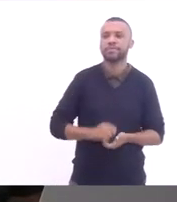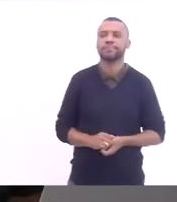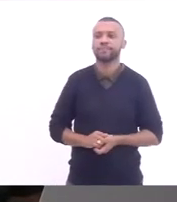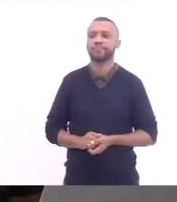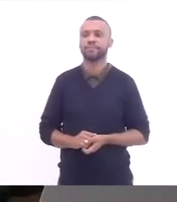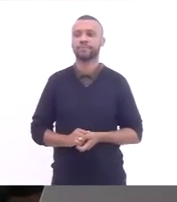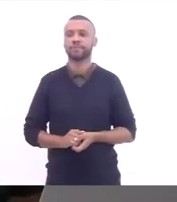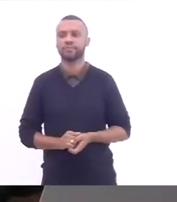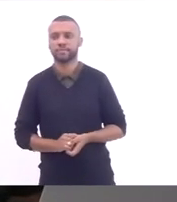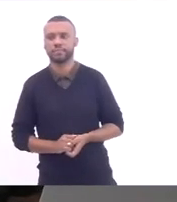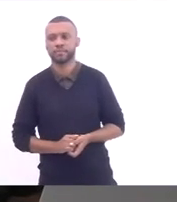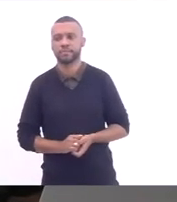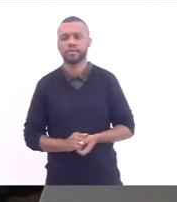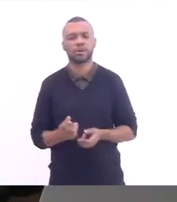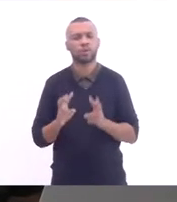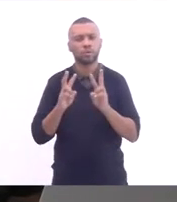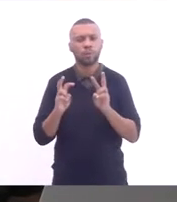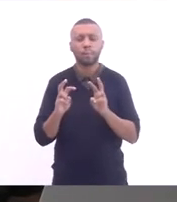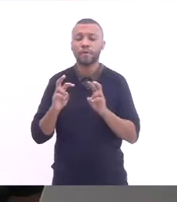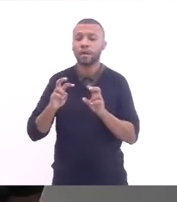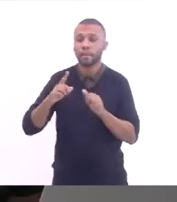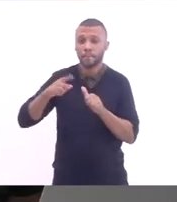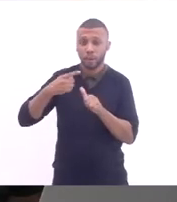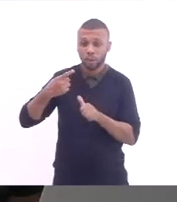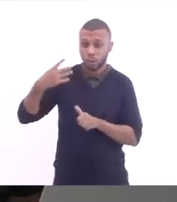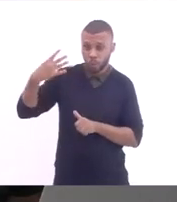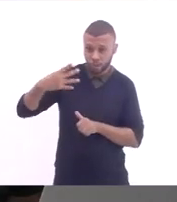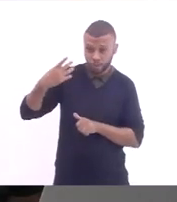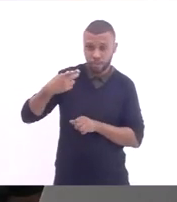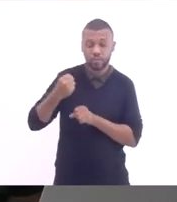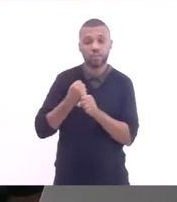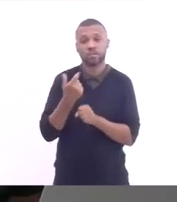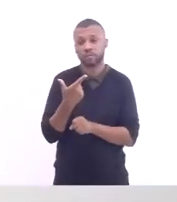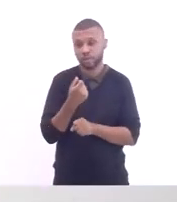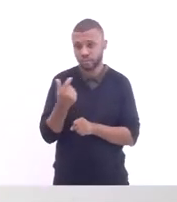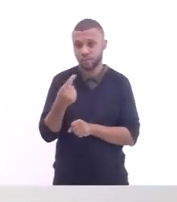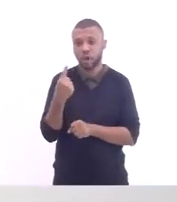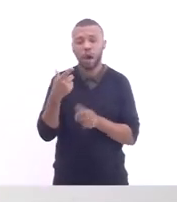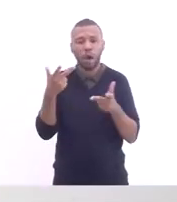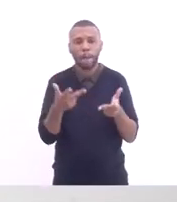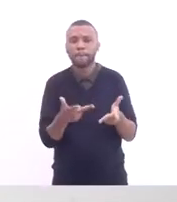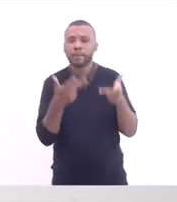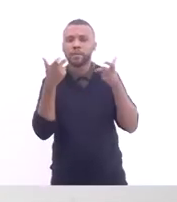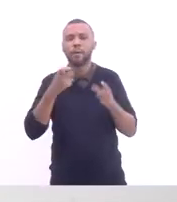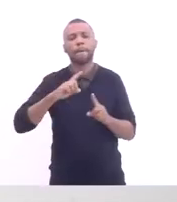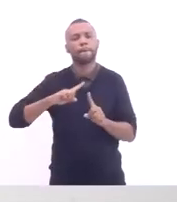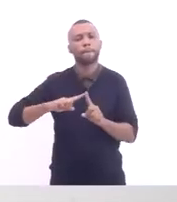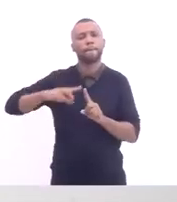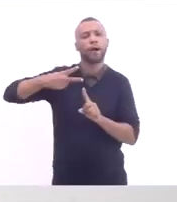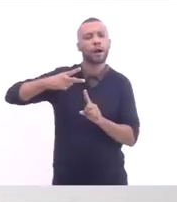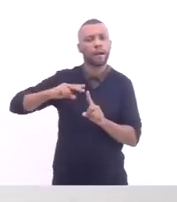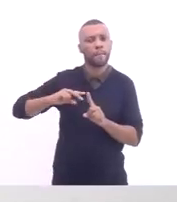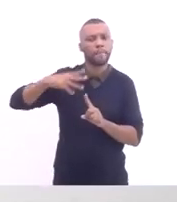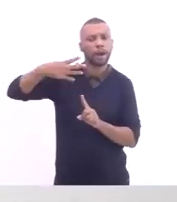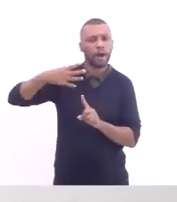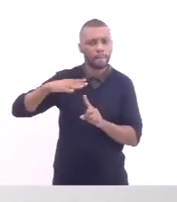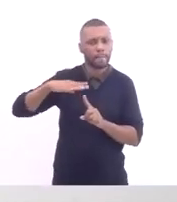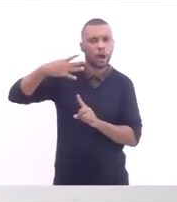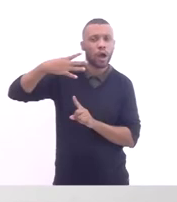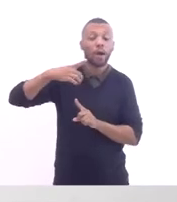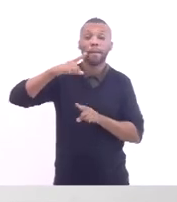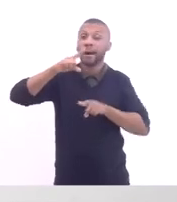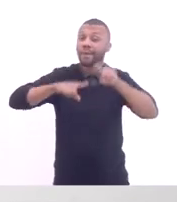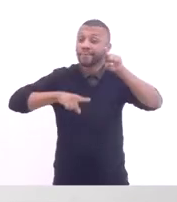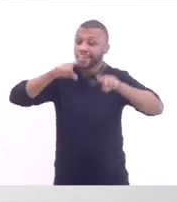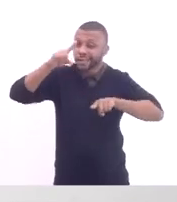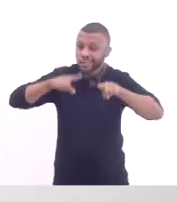Bom, com relação ao primeiro quadrimestre de 2022, a gente observou um aumento de uma variação nominal